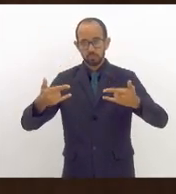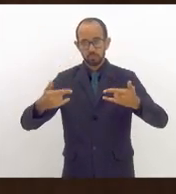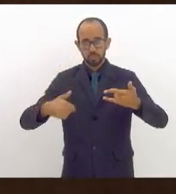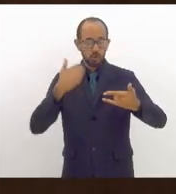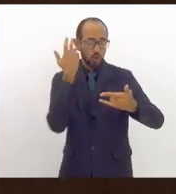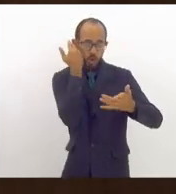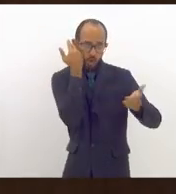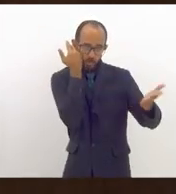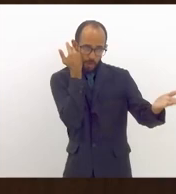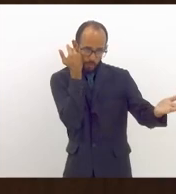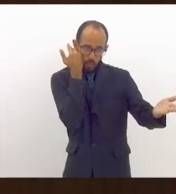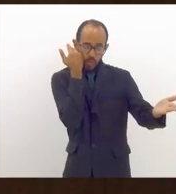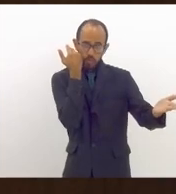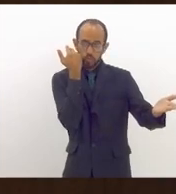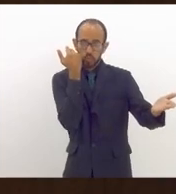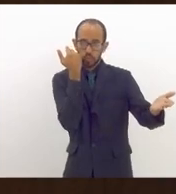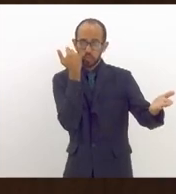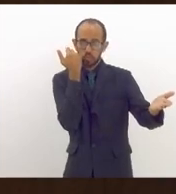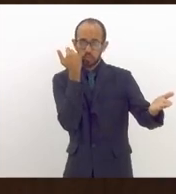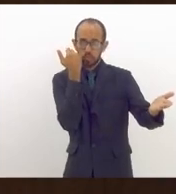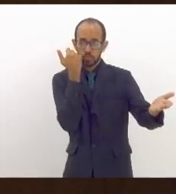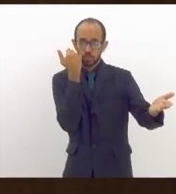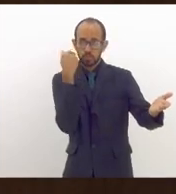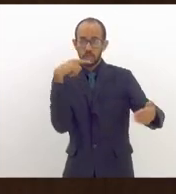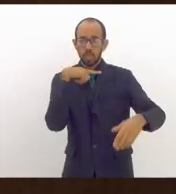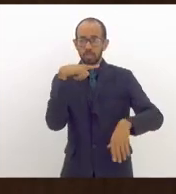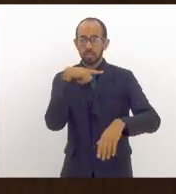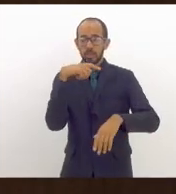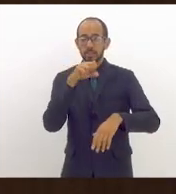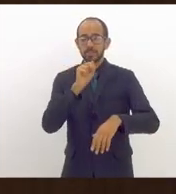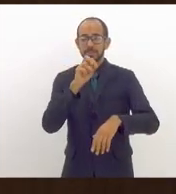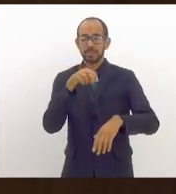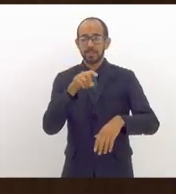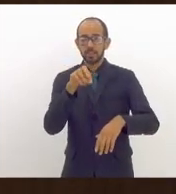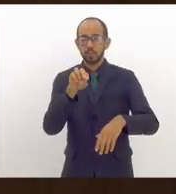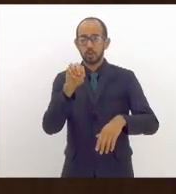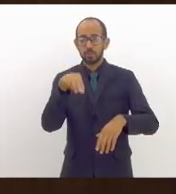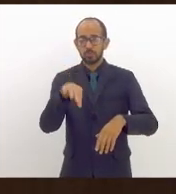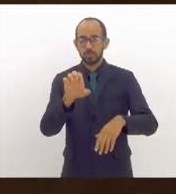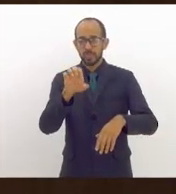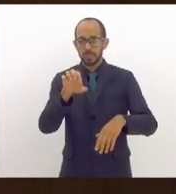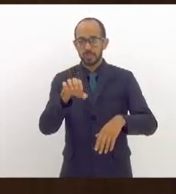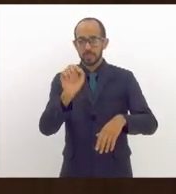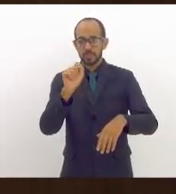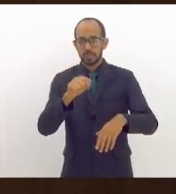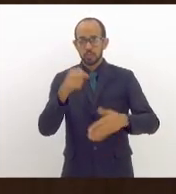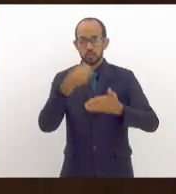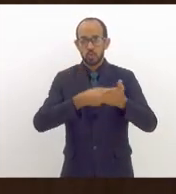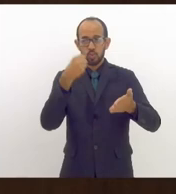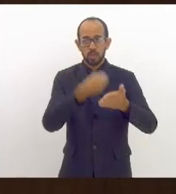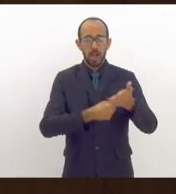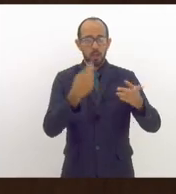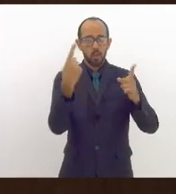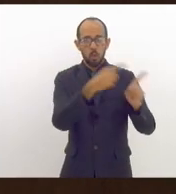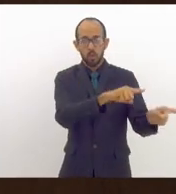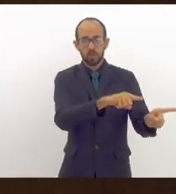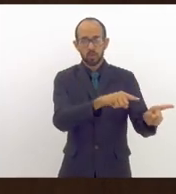heliomar Coelho tem síndrome de lutar contra os lucros fáceis